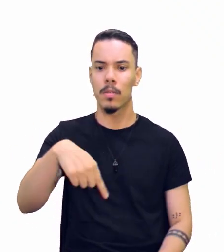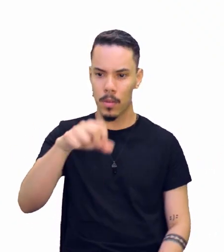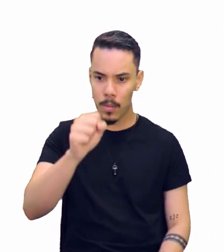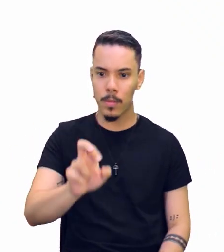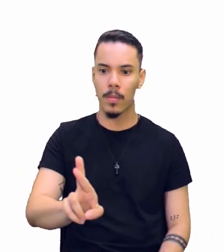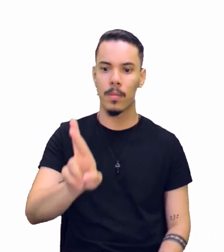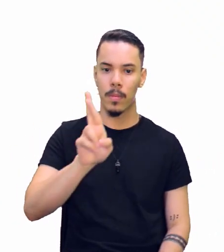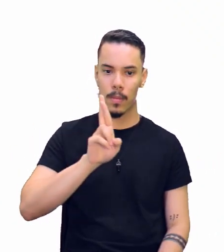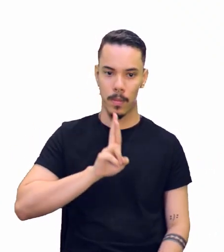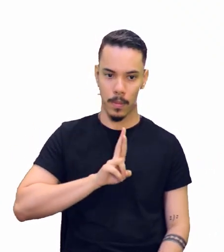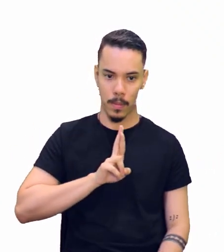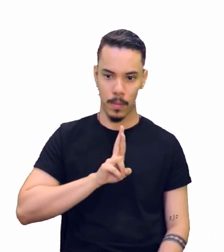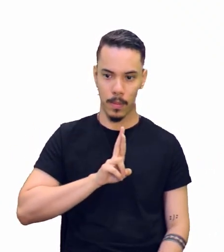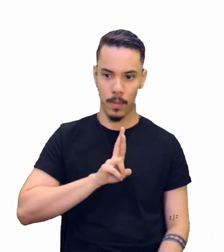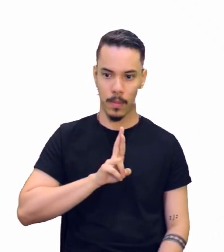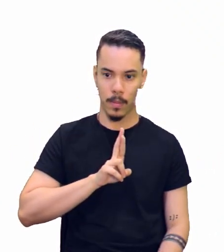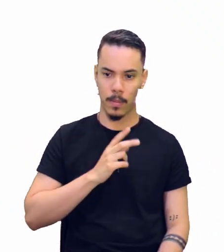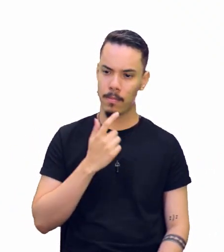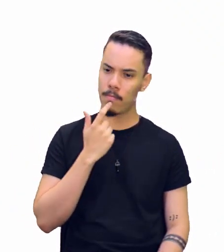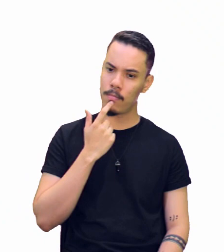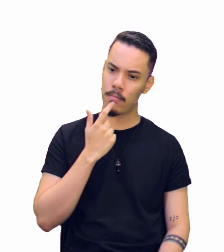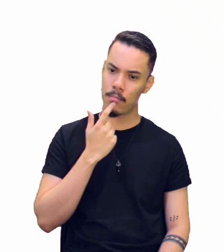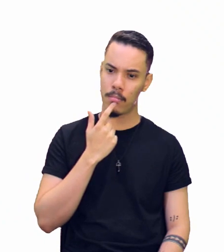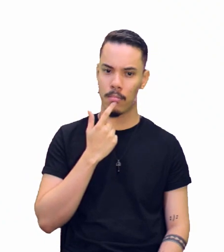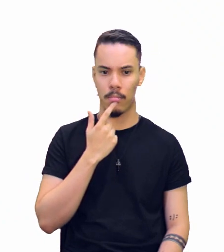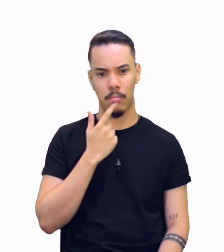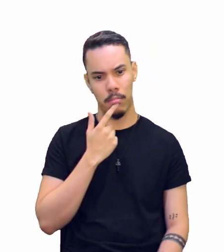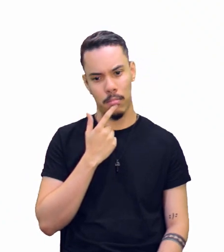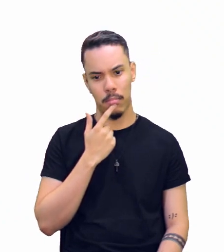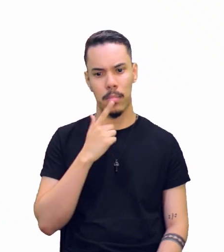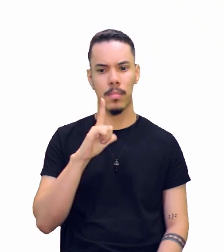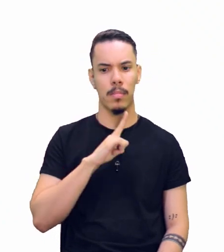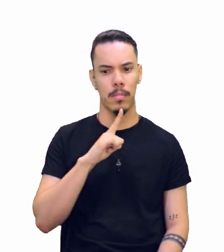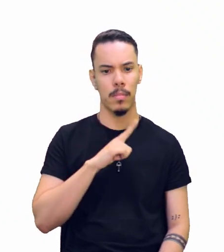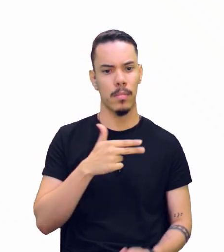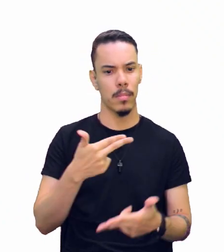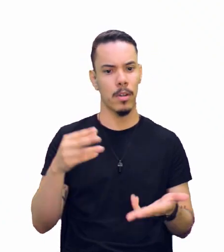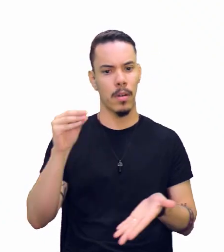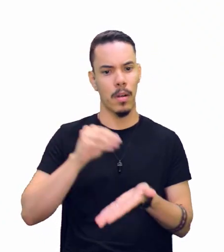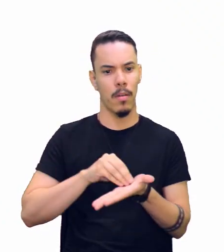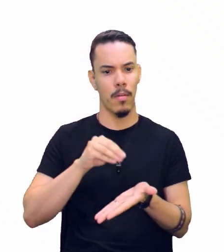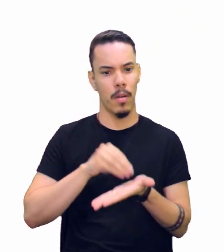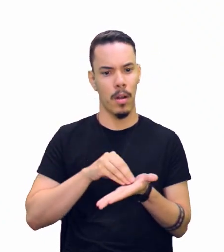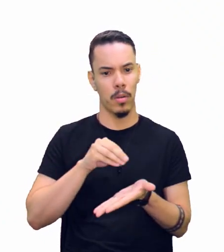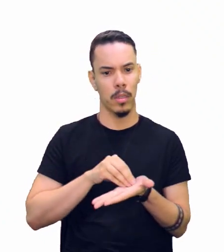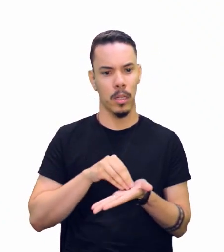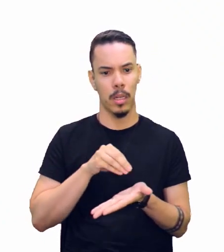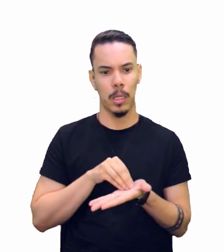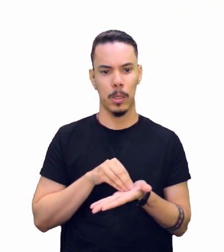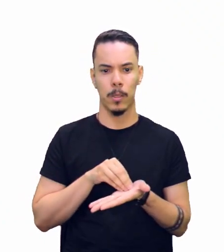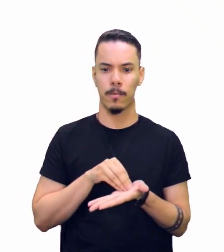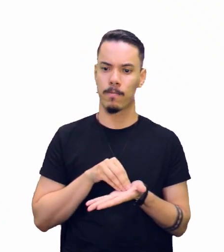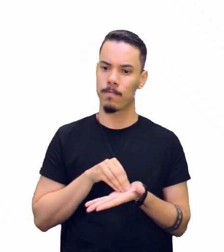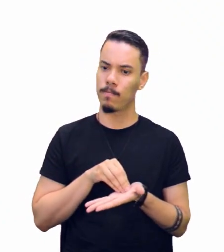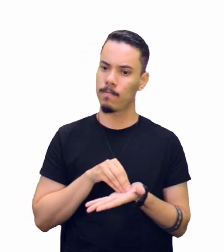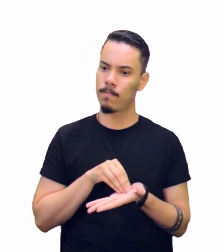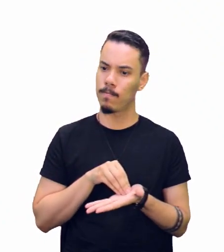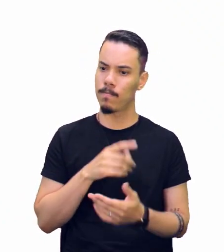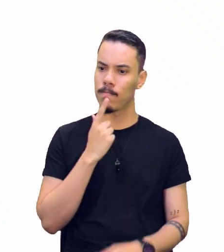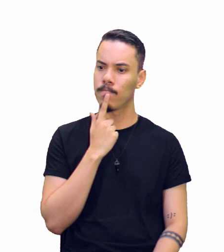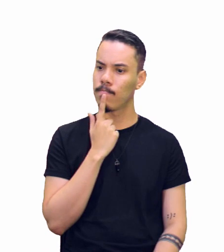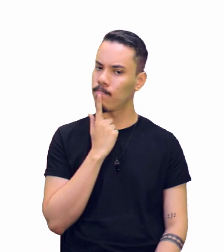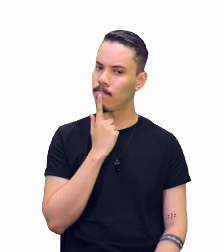que tá diferente aí? Tem um item que está faltando, mas esse item que está faltando, ele é de